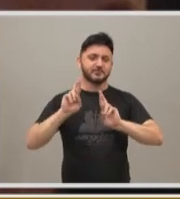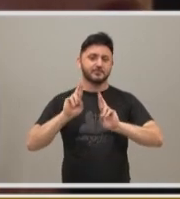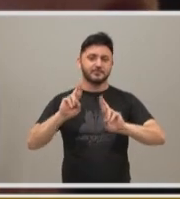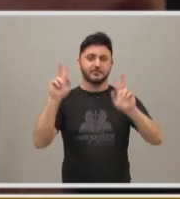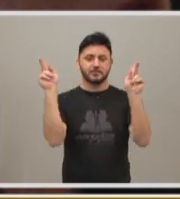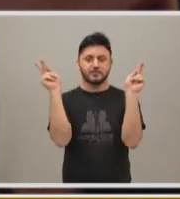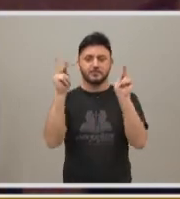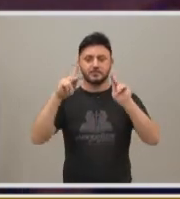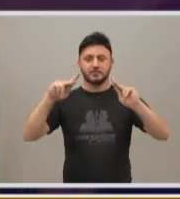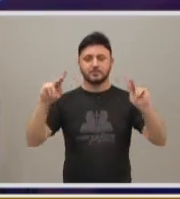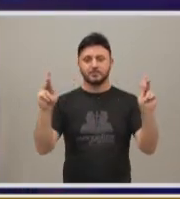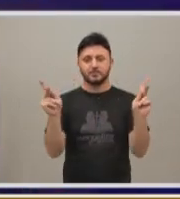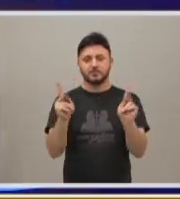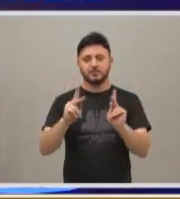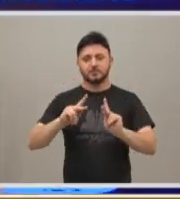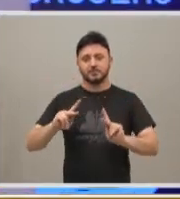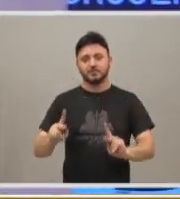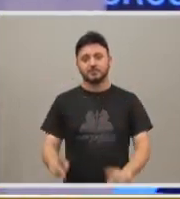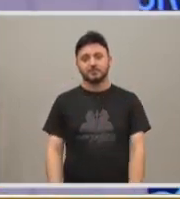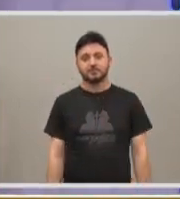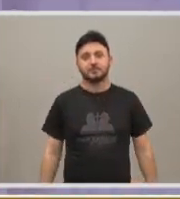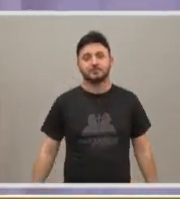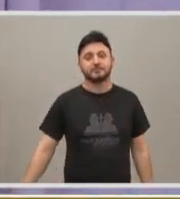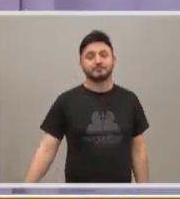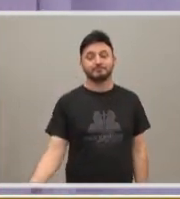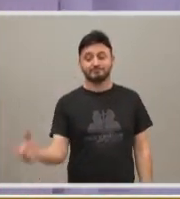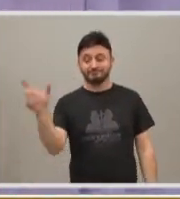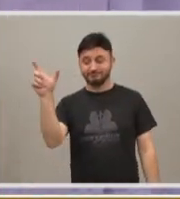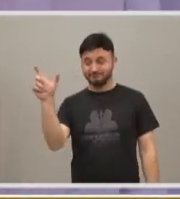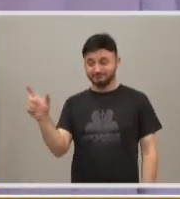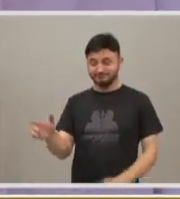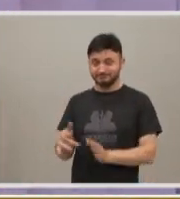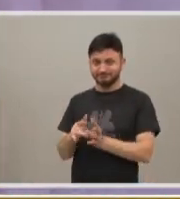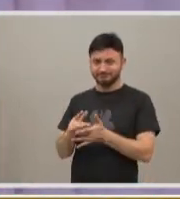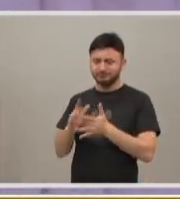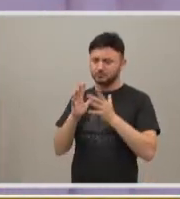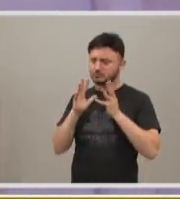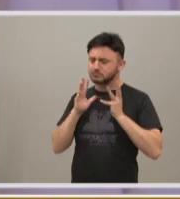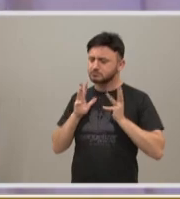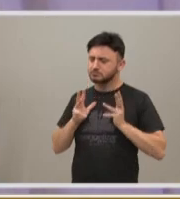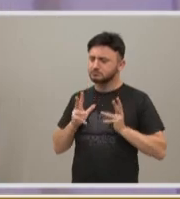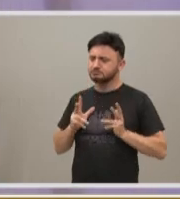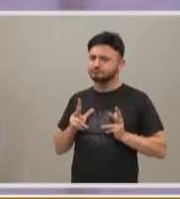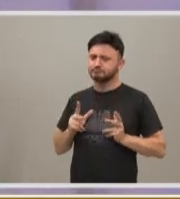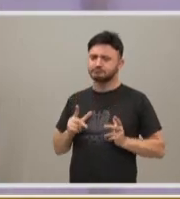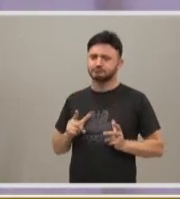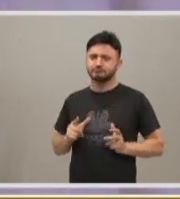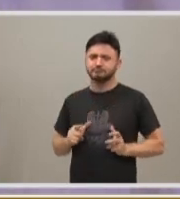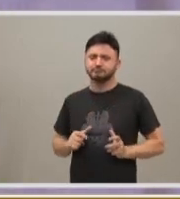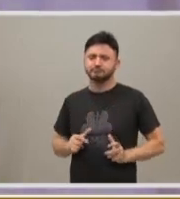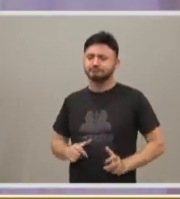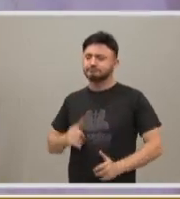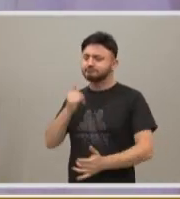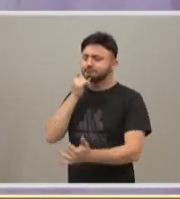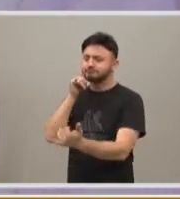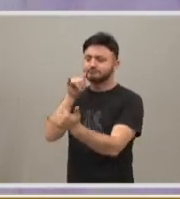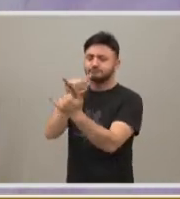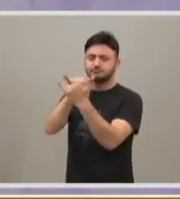uma esperança. Seu jeito puro de